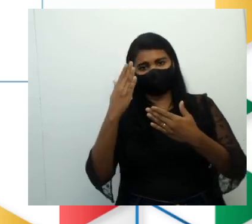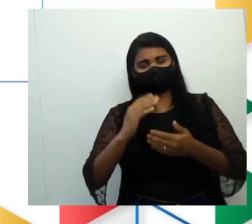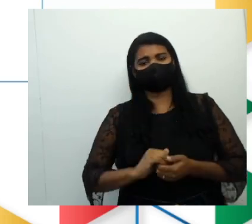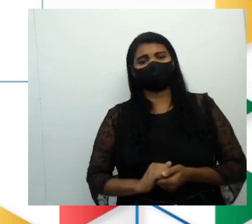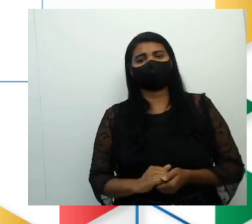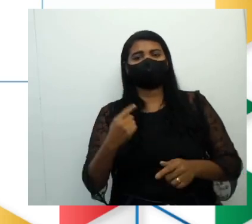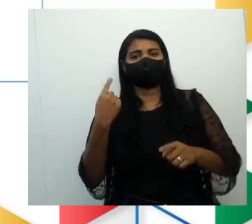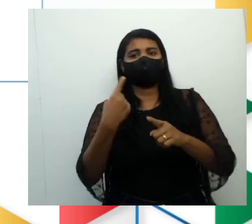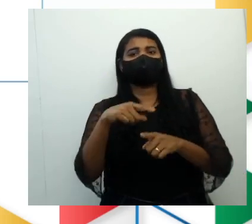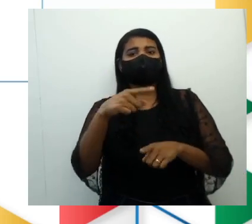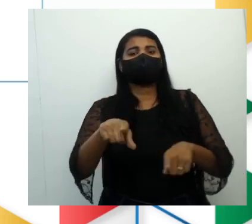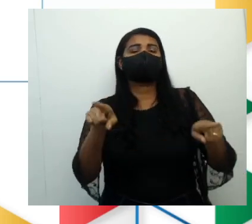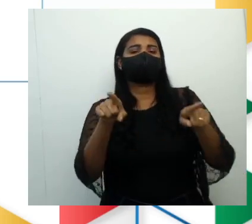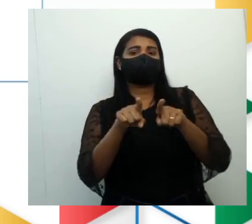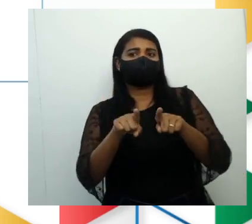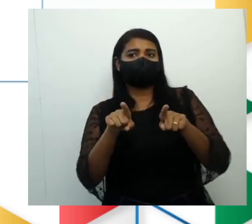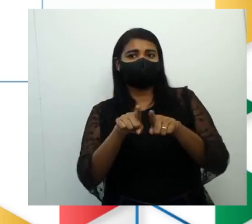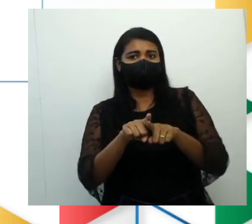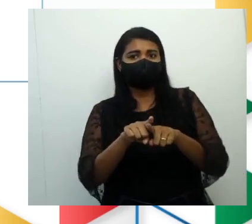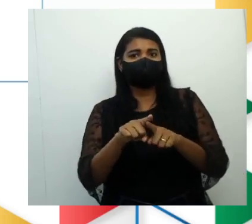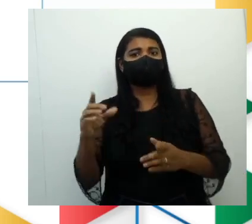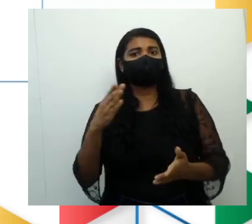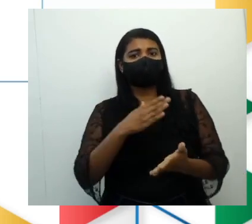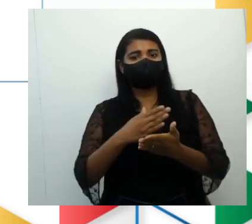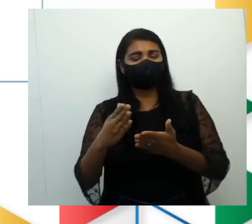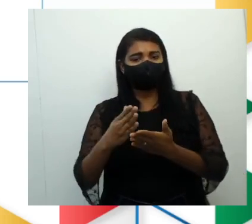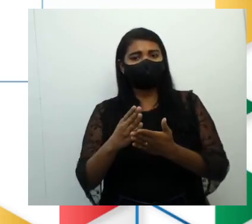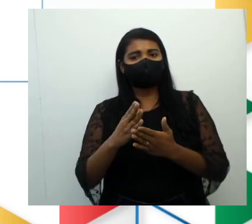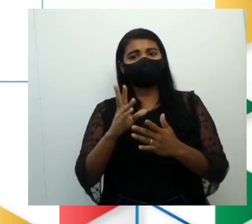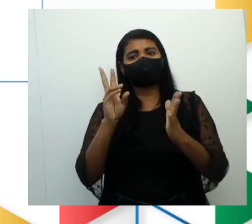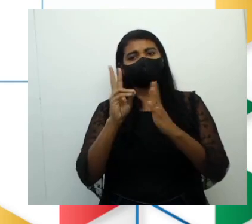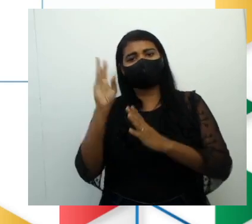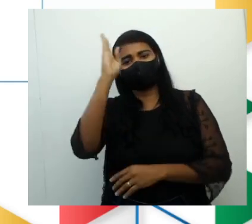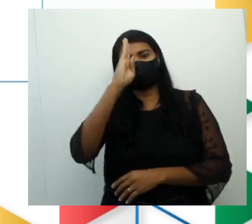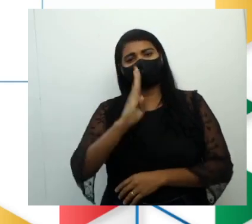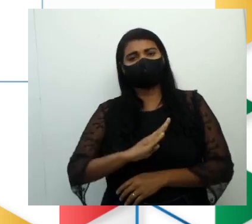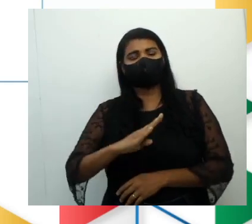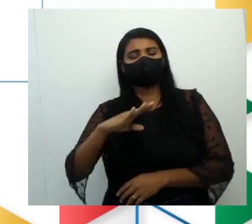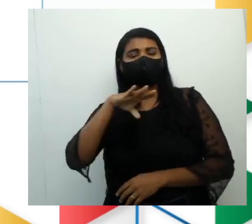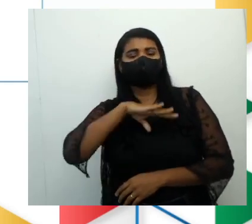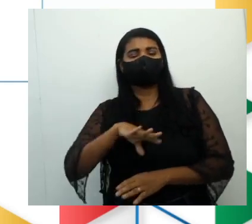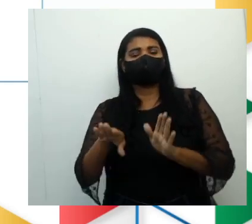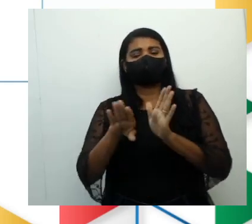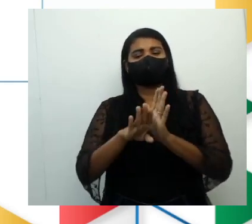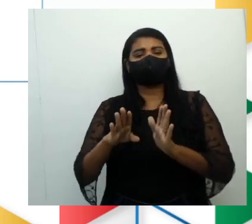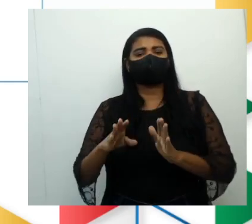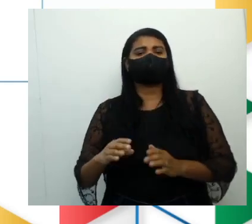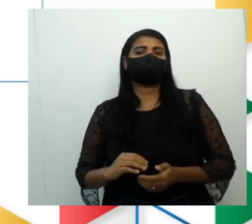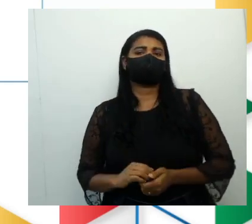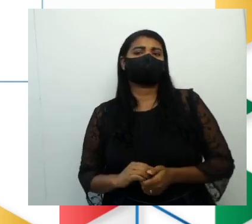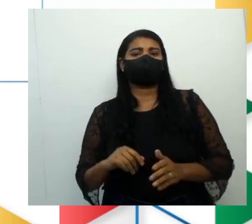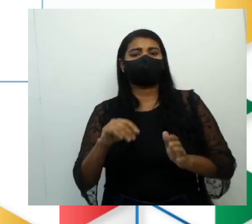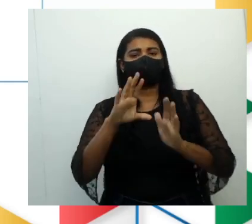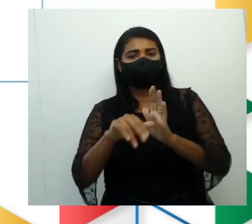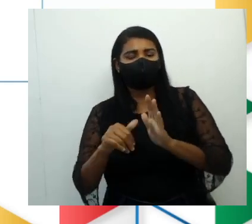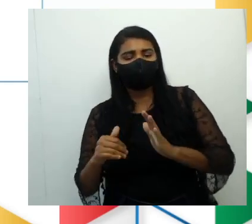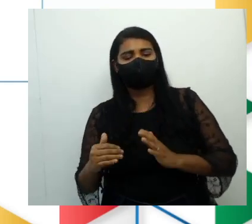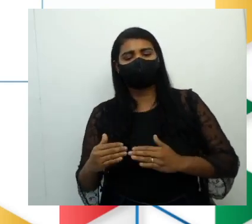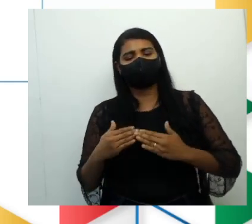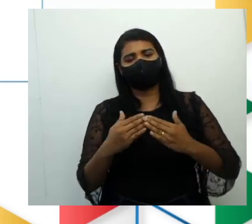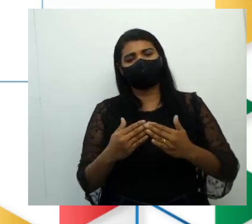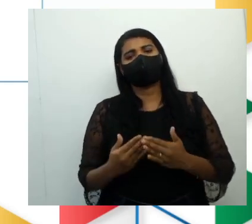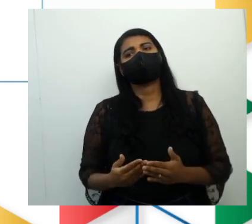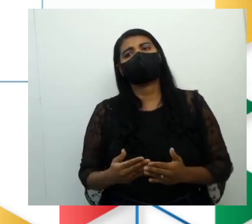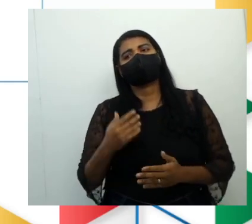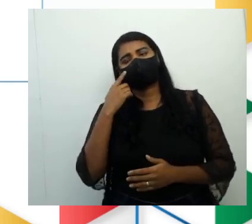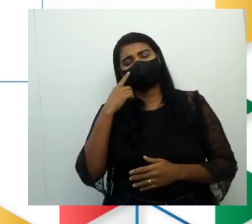você está bem pertinho dos nativos quando vieram os portugueses aqui tirar nossa terrinha das nossas mãos deles,